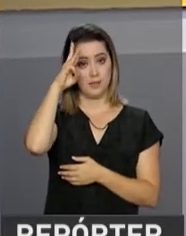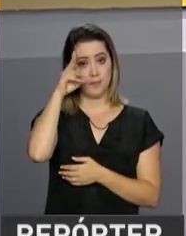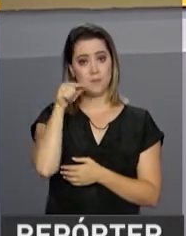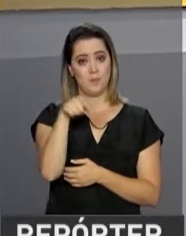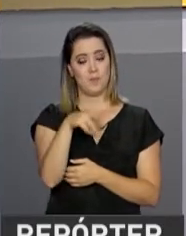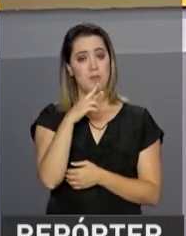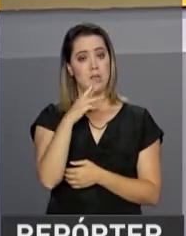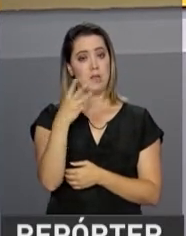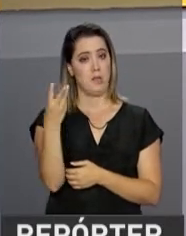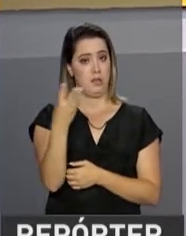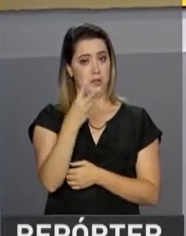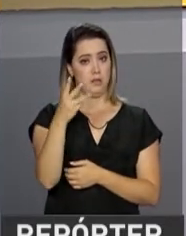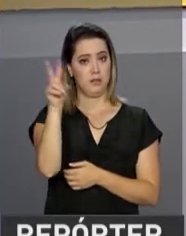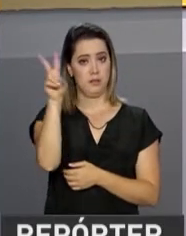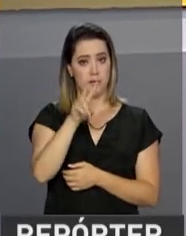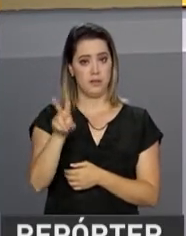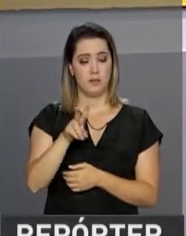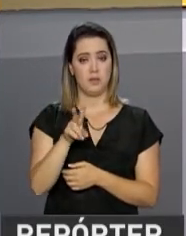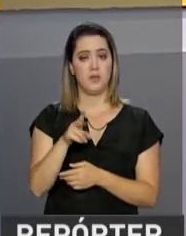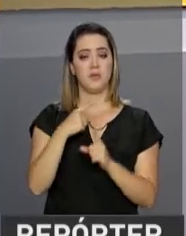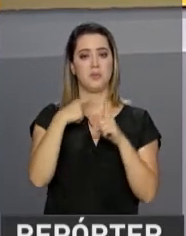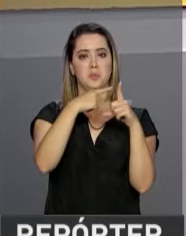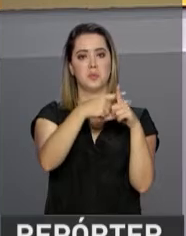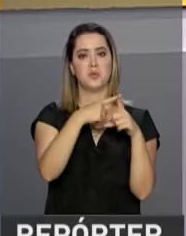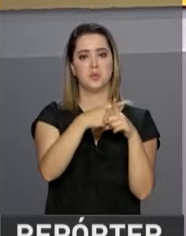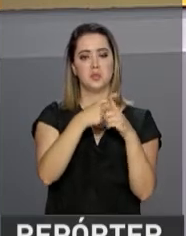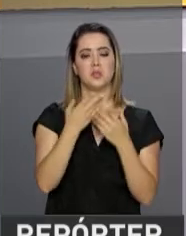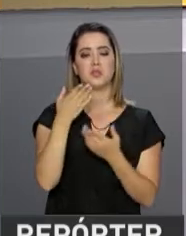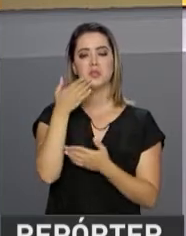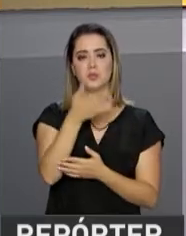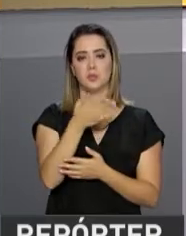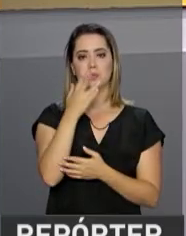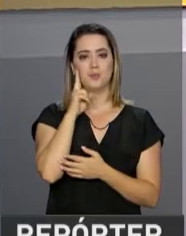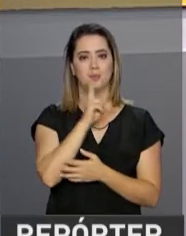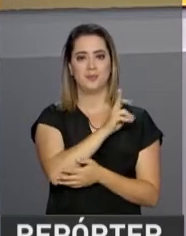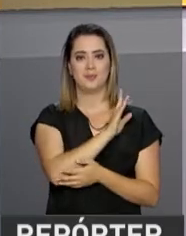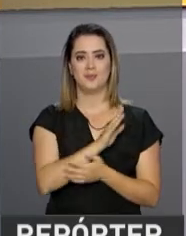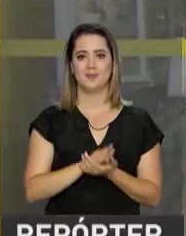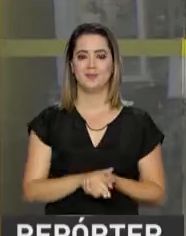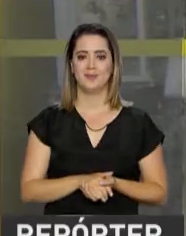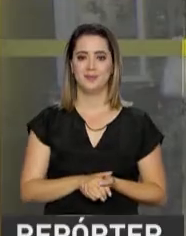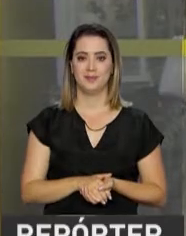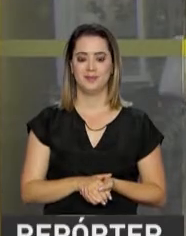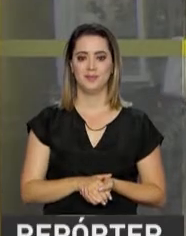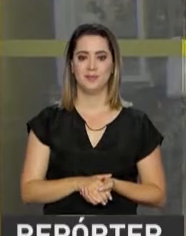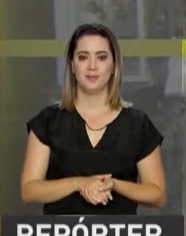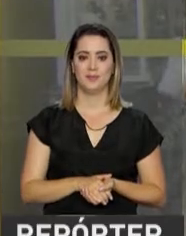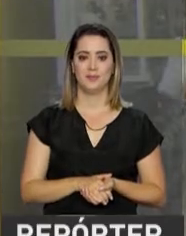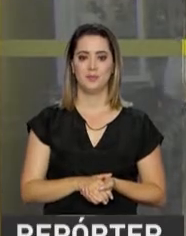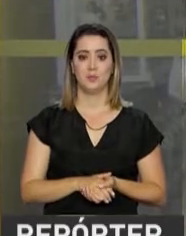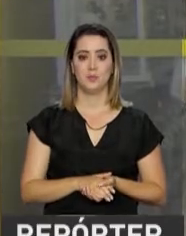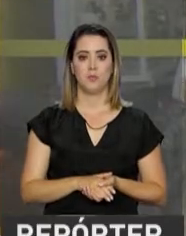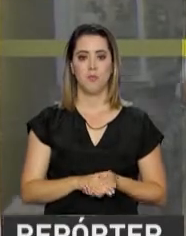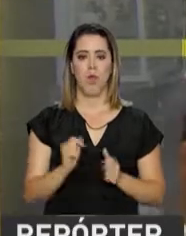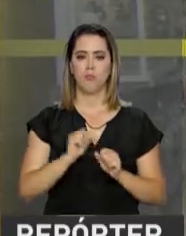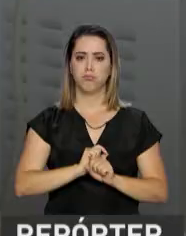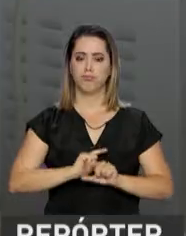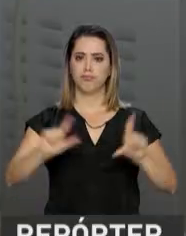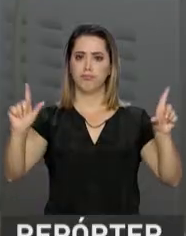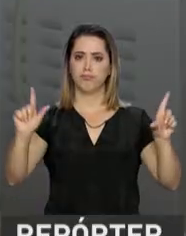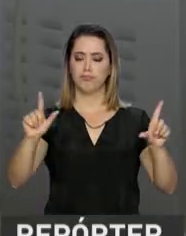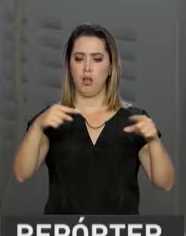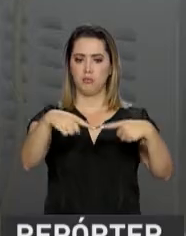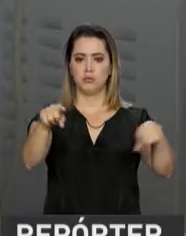positivo seguido como conta a repórter natália melo do rio de janeiro nas vitrines das lojas